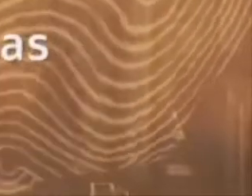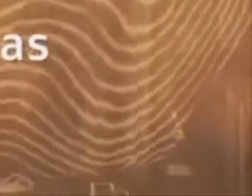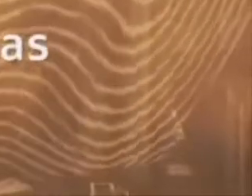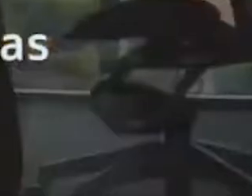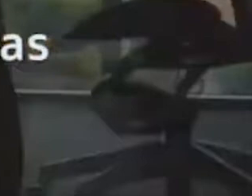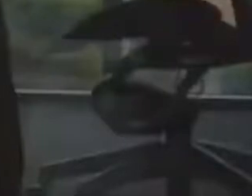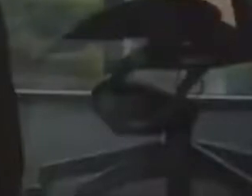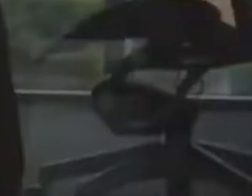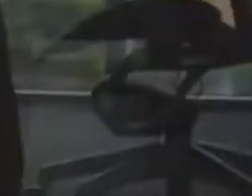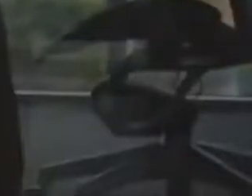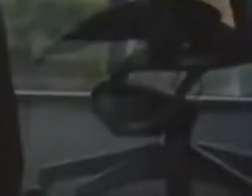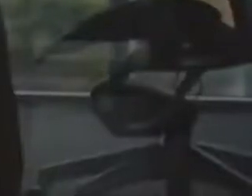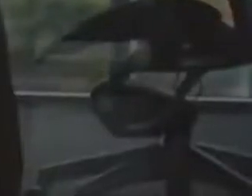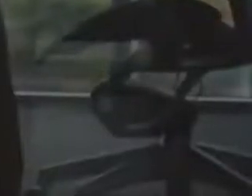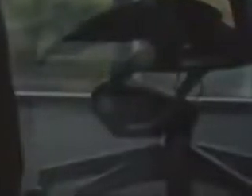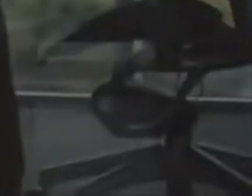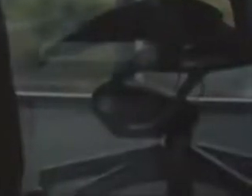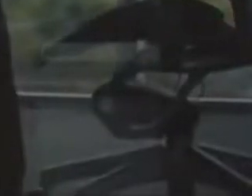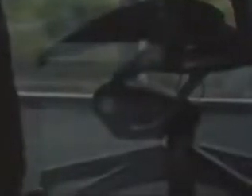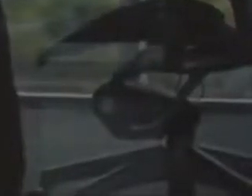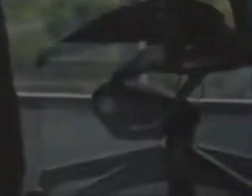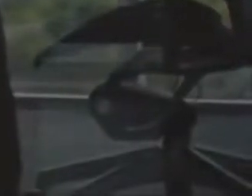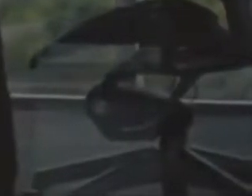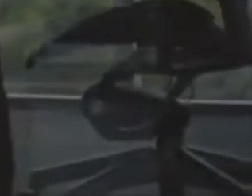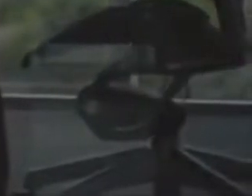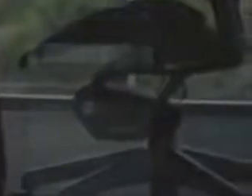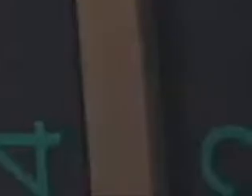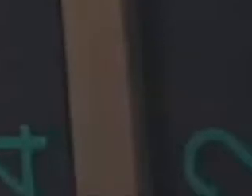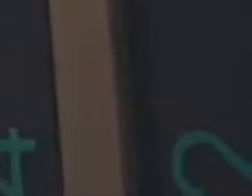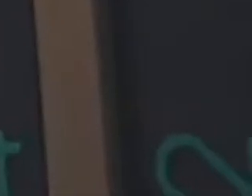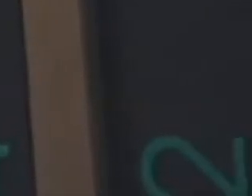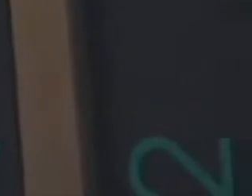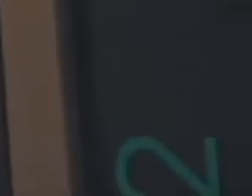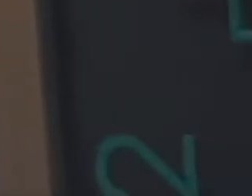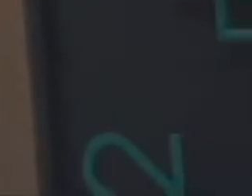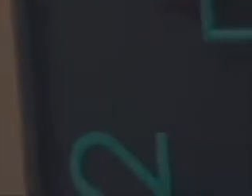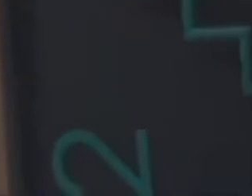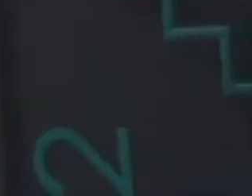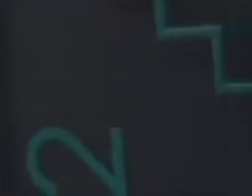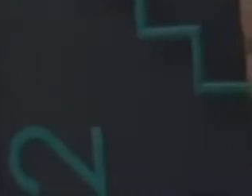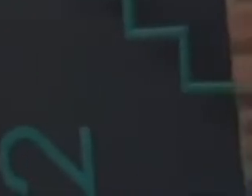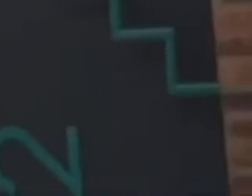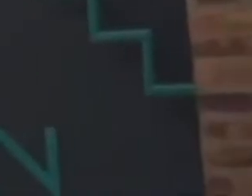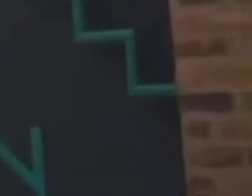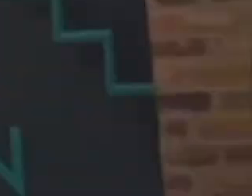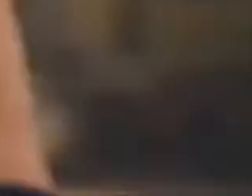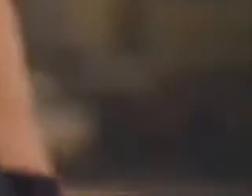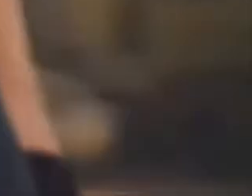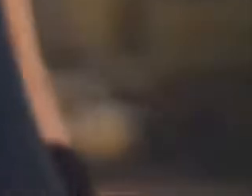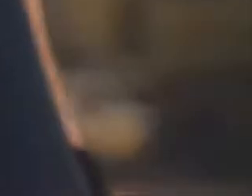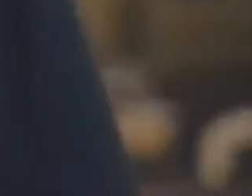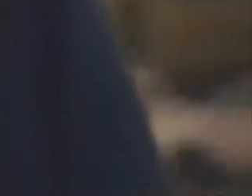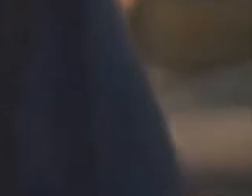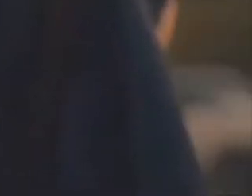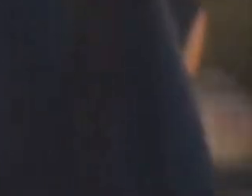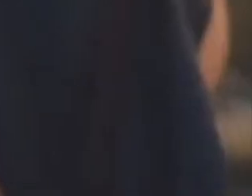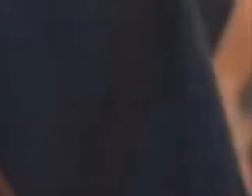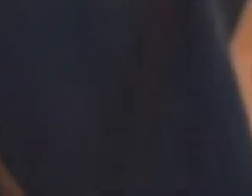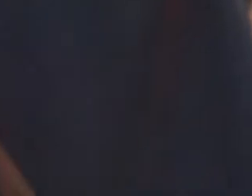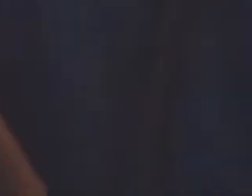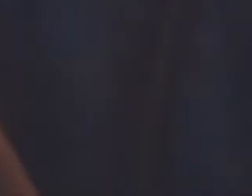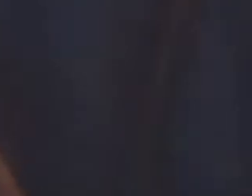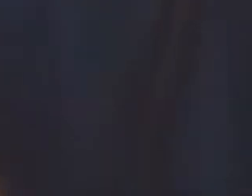forma diferente. Ter novas perspectivas, descobrir possibilidades infinitas. Vamos transformar